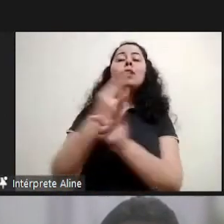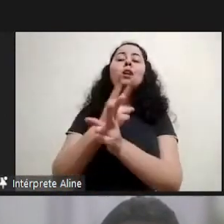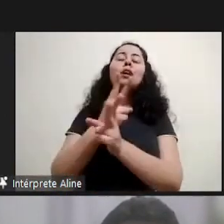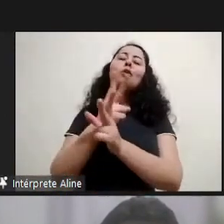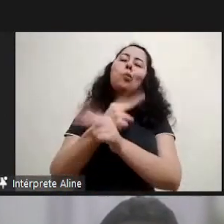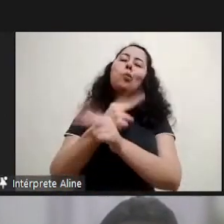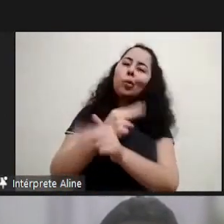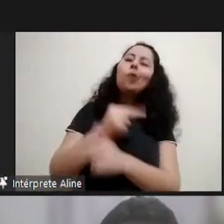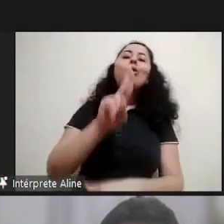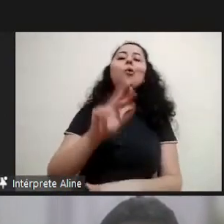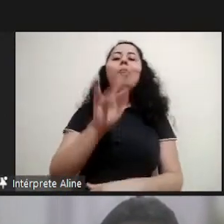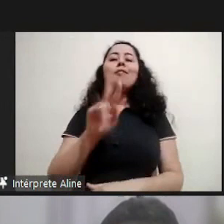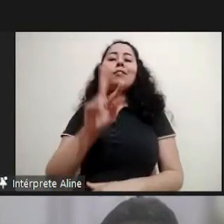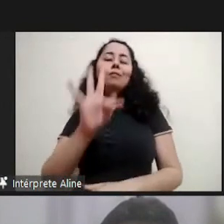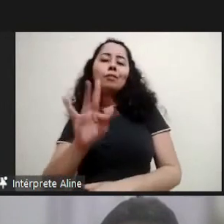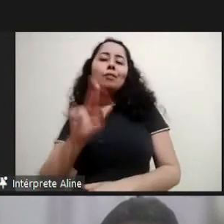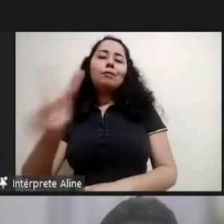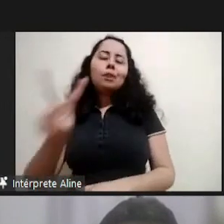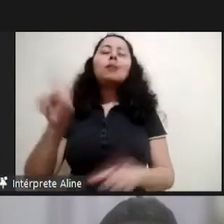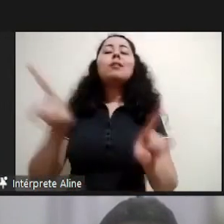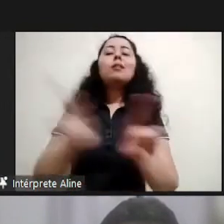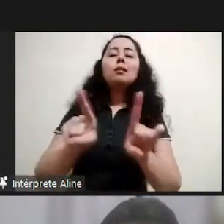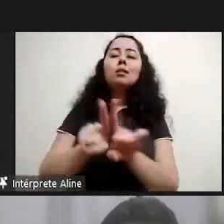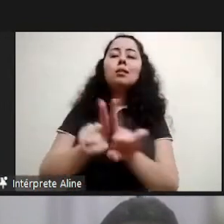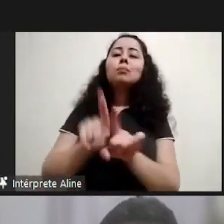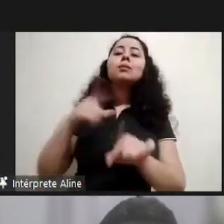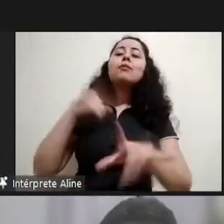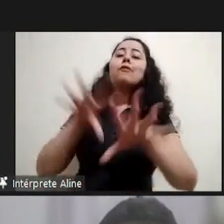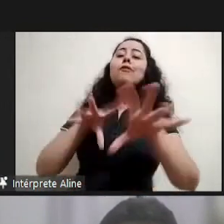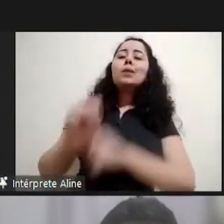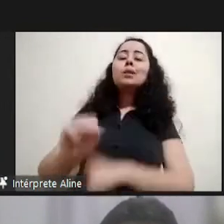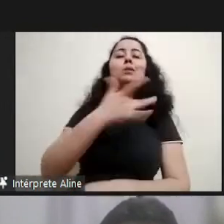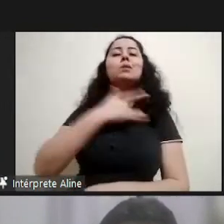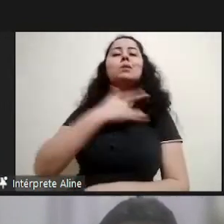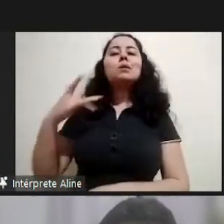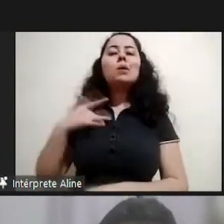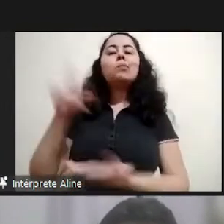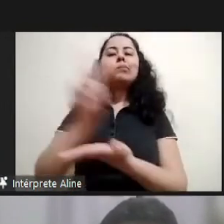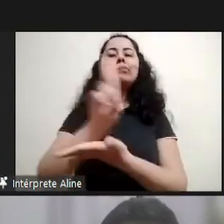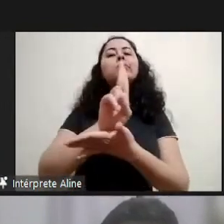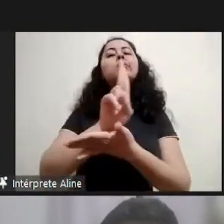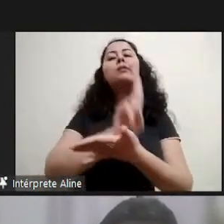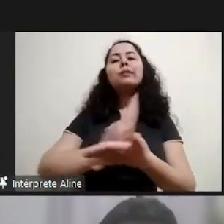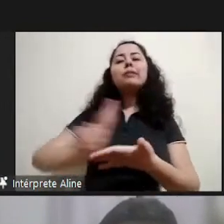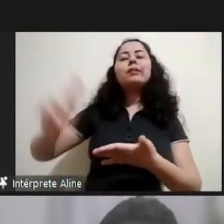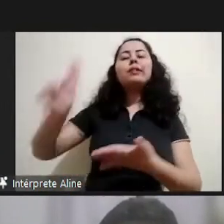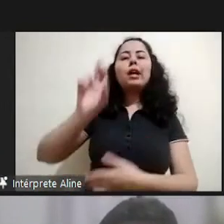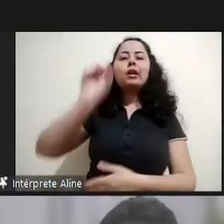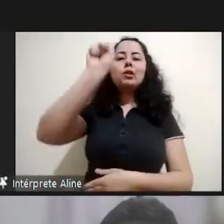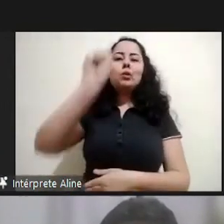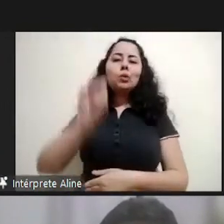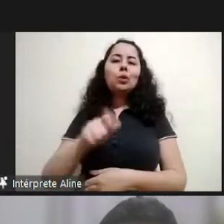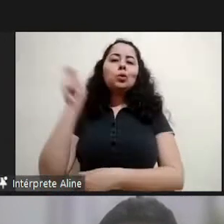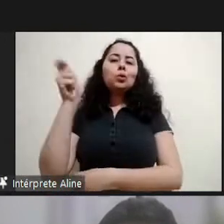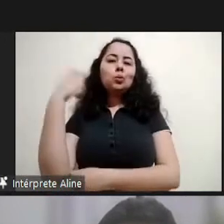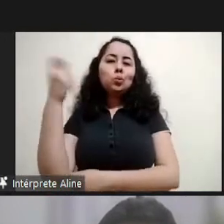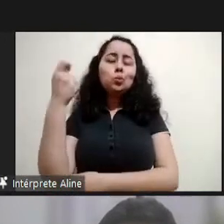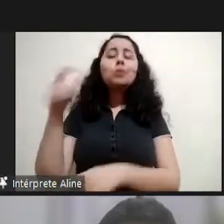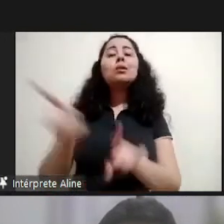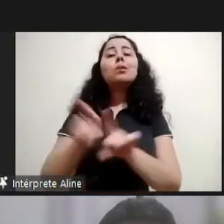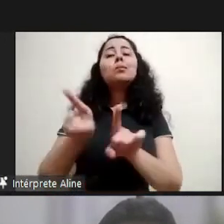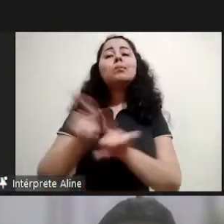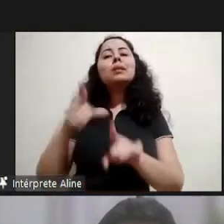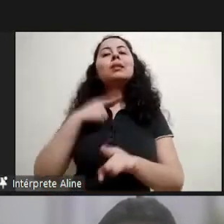pela UNAERP, em Docência na Saúde pela Universidade Federal do Rio Grande do Sul. Possui mestrado em Ciência da